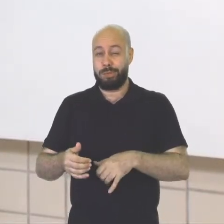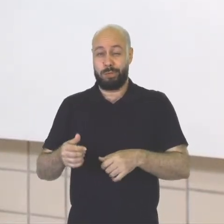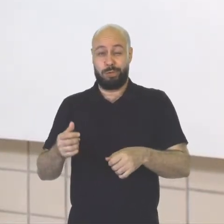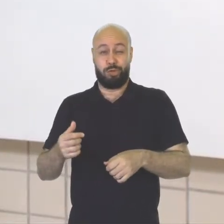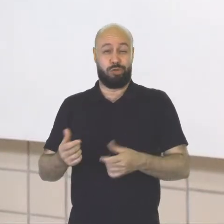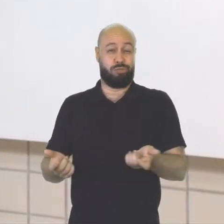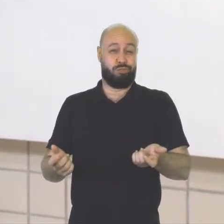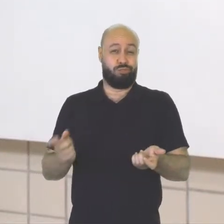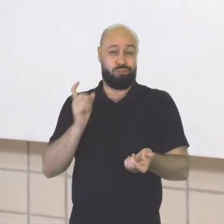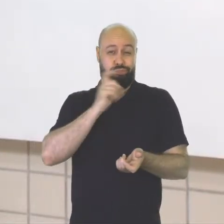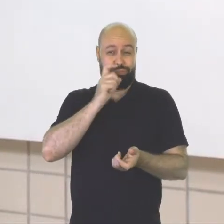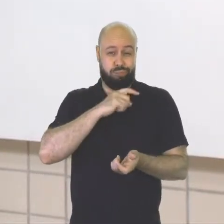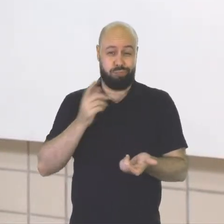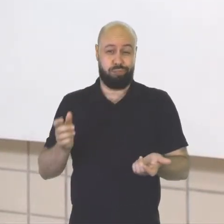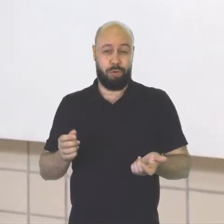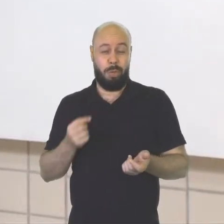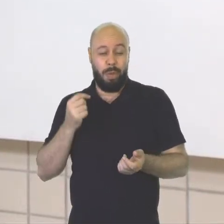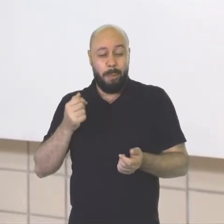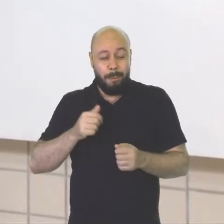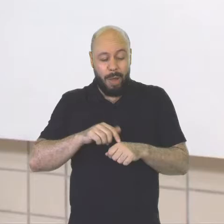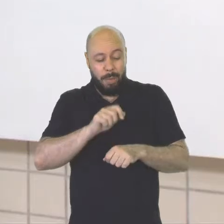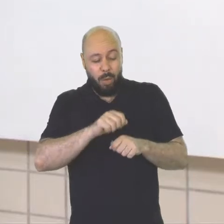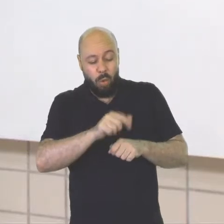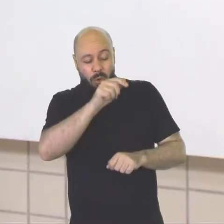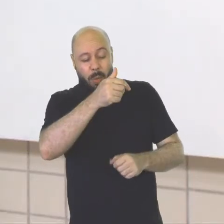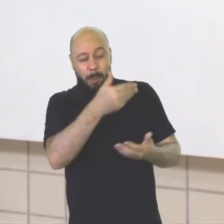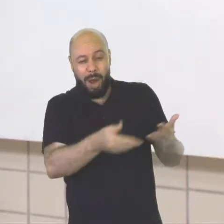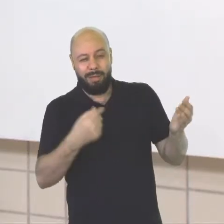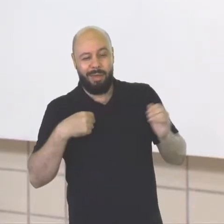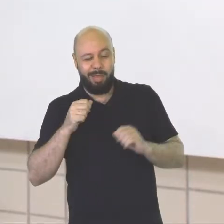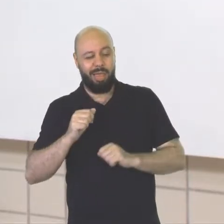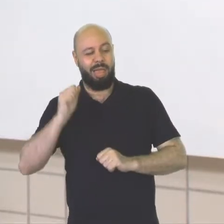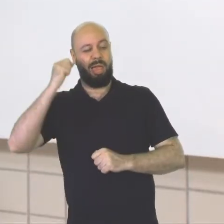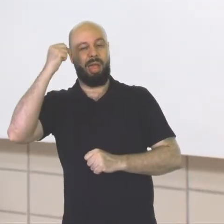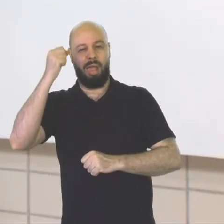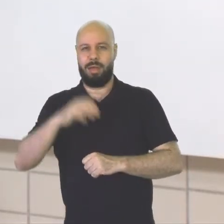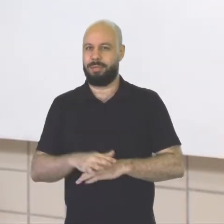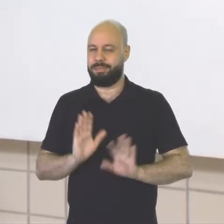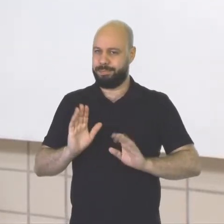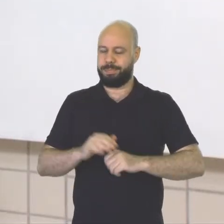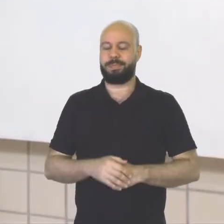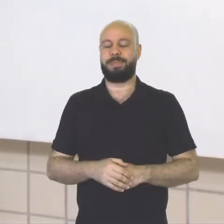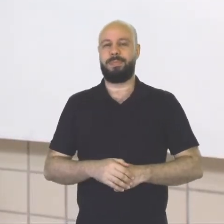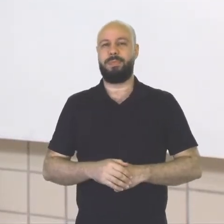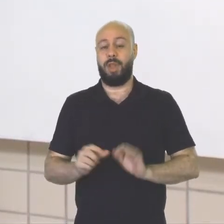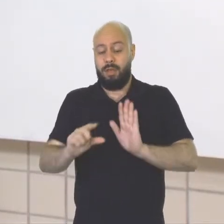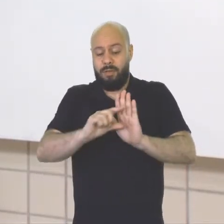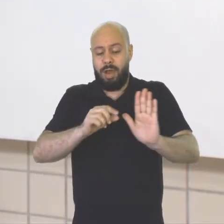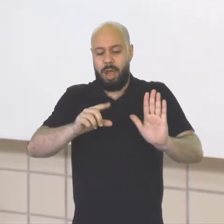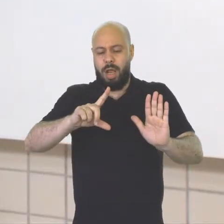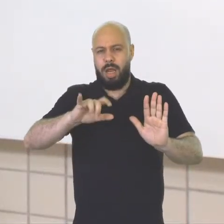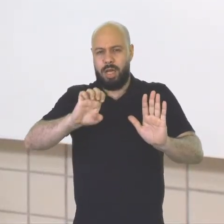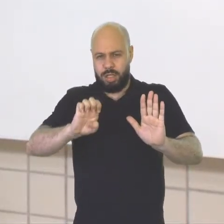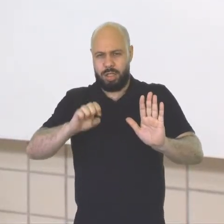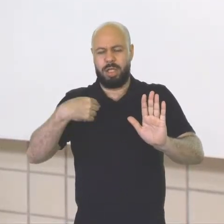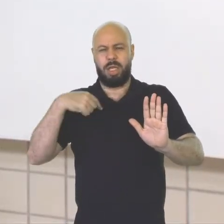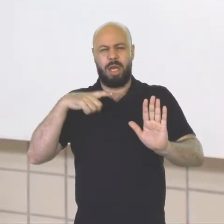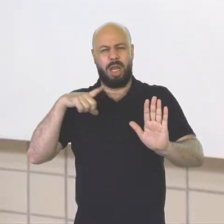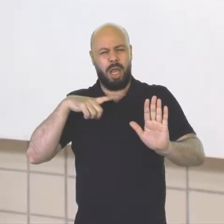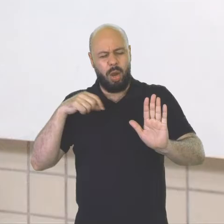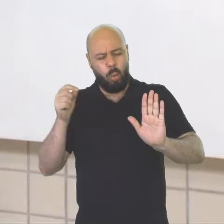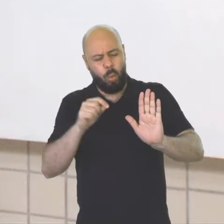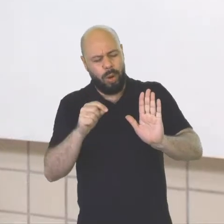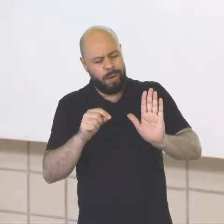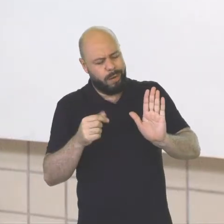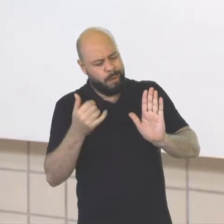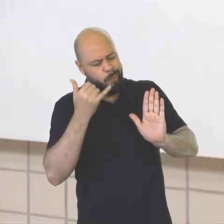outro candidato. Então, a partir dali, você consegue clarear as ideias de vocês,